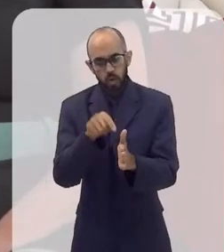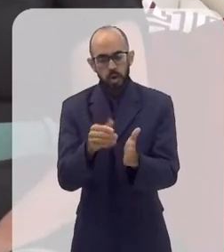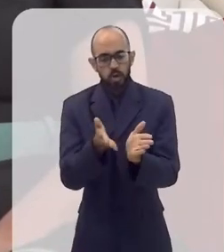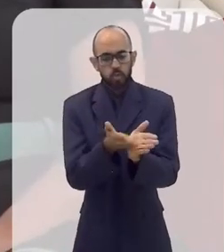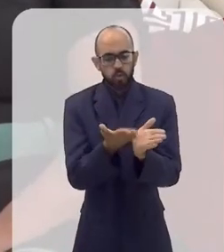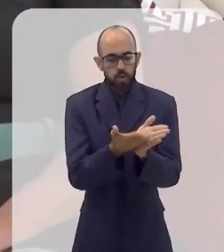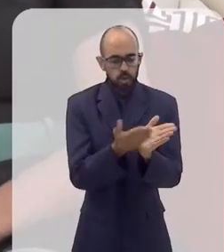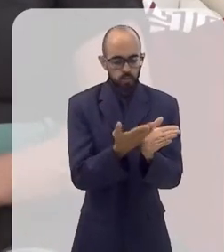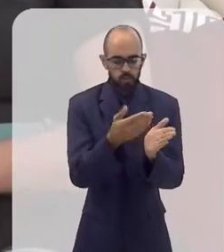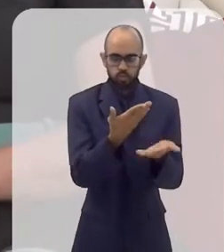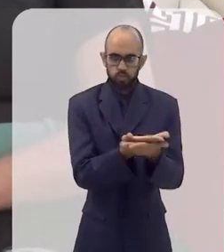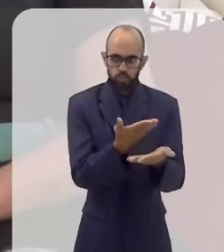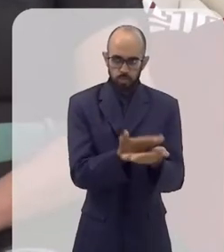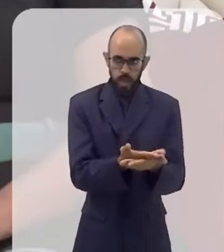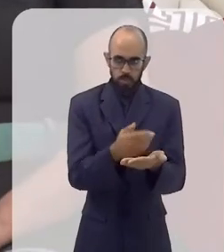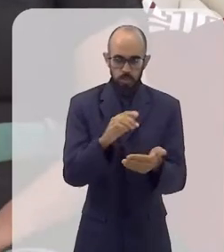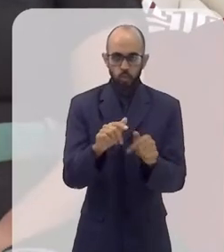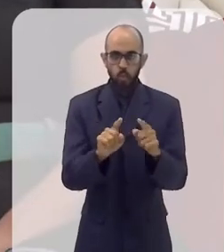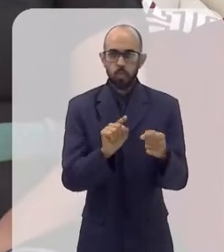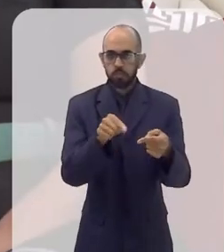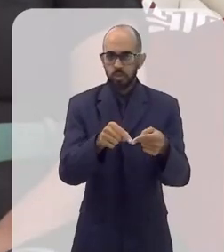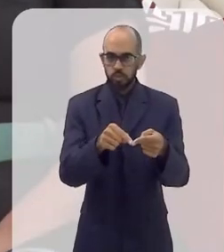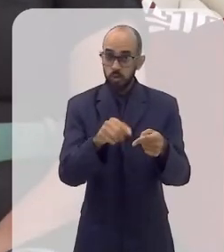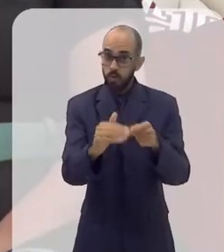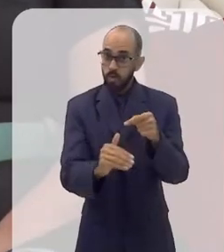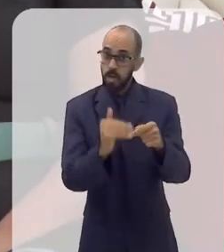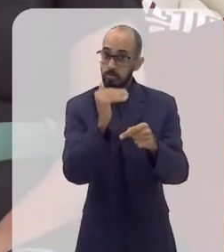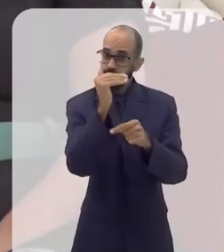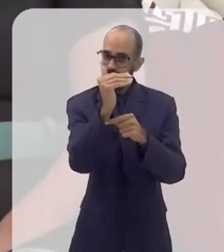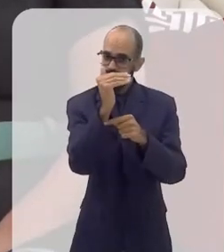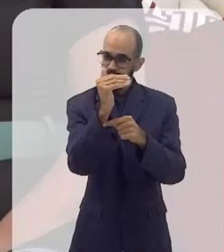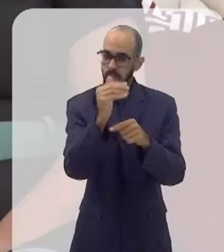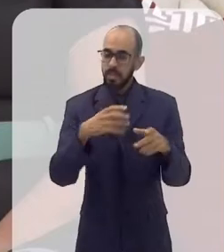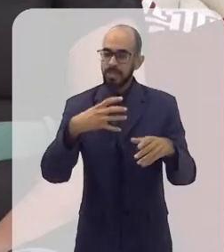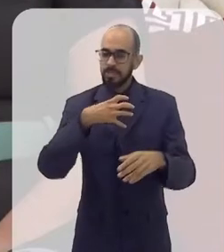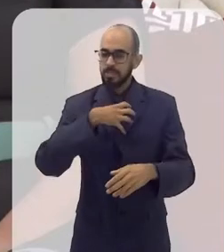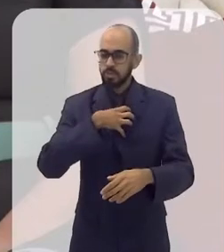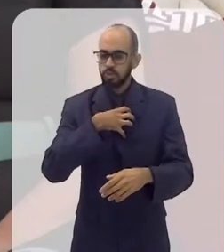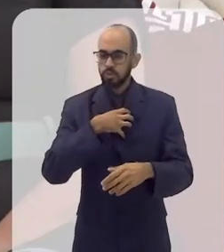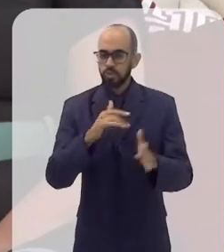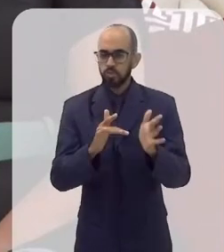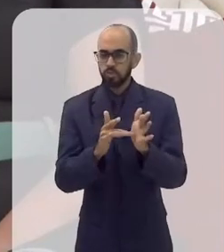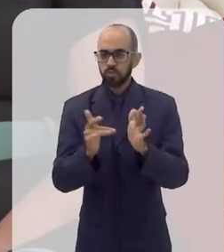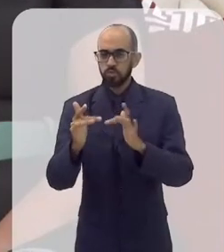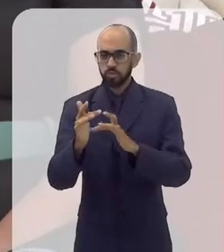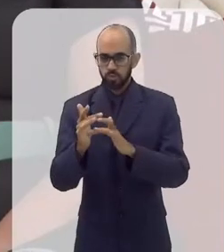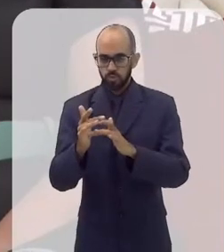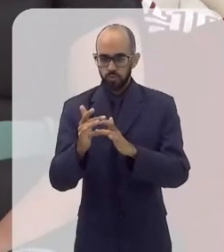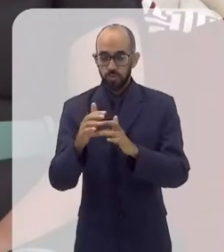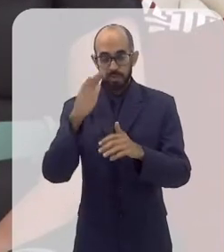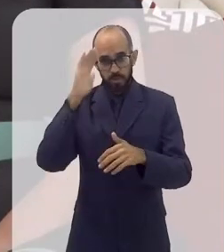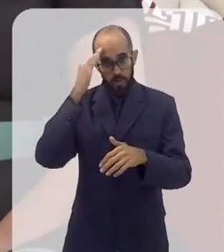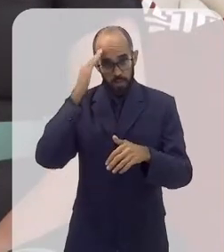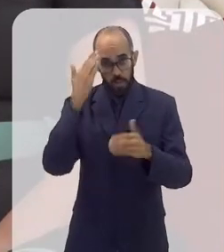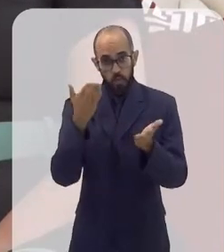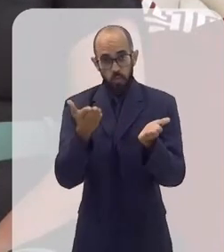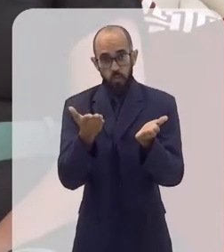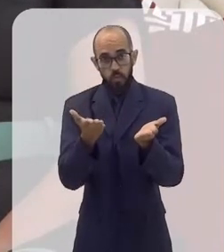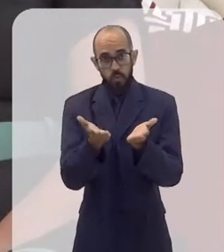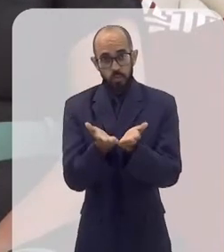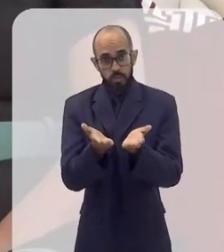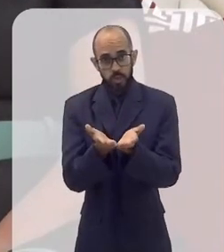o objetivo é o mesmo da primária, só que num grau um pouco mais avançado. Sentir o Espírito do Senhor, compreender o